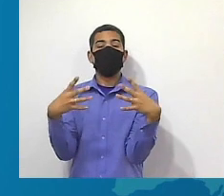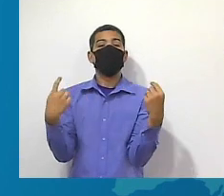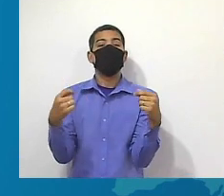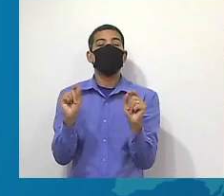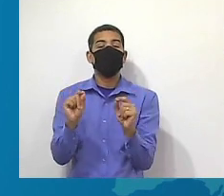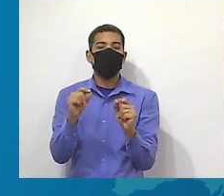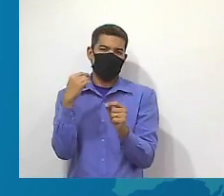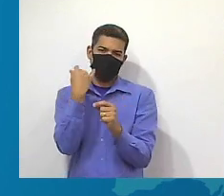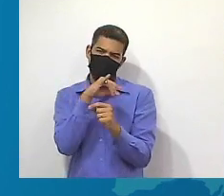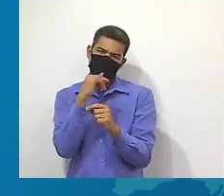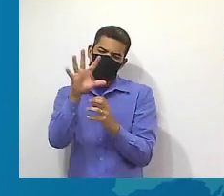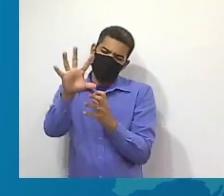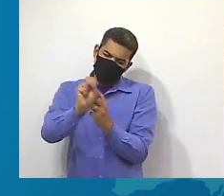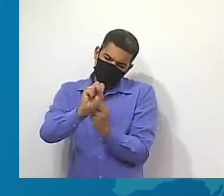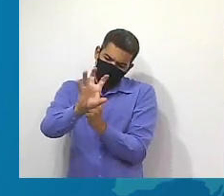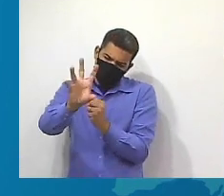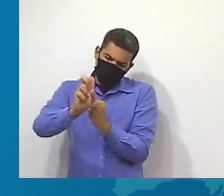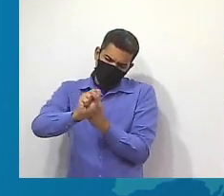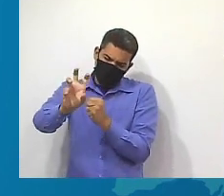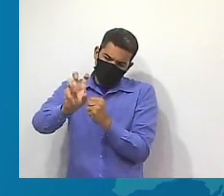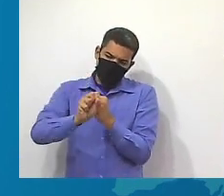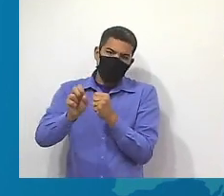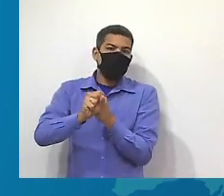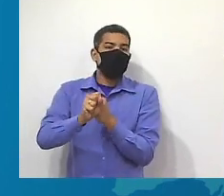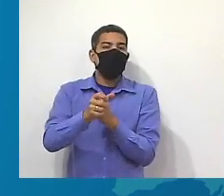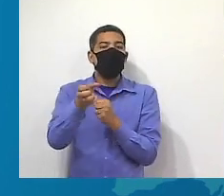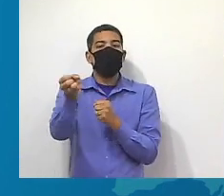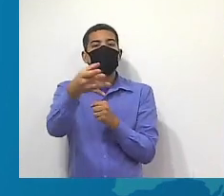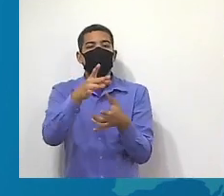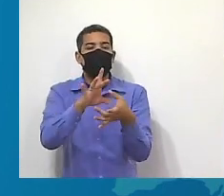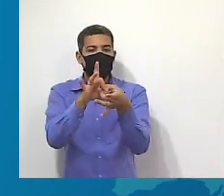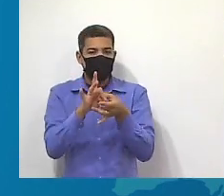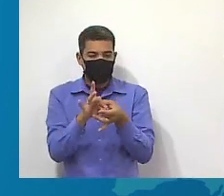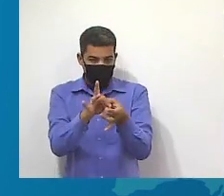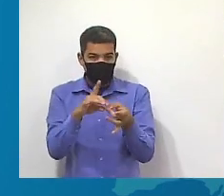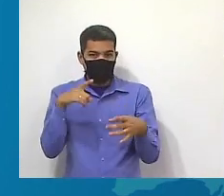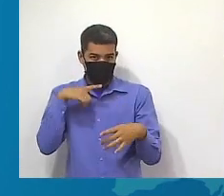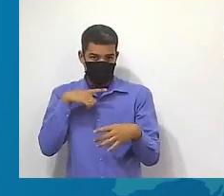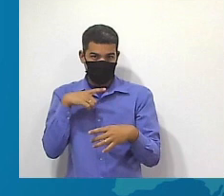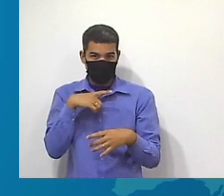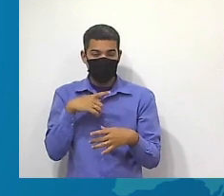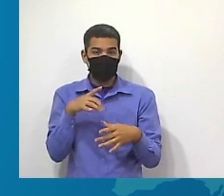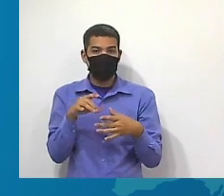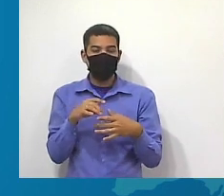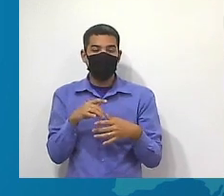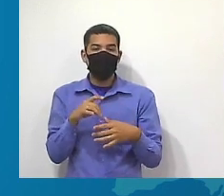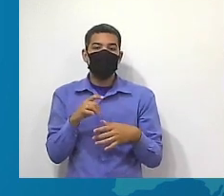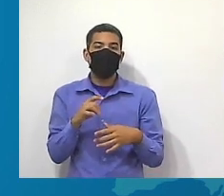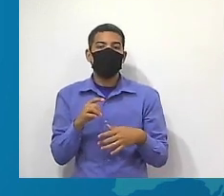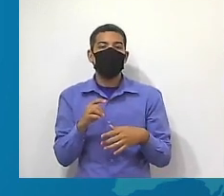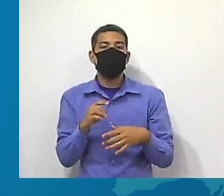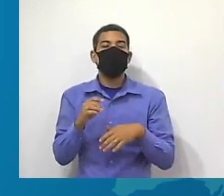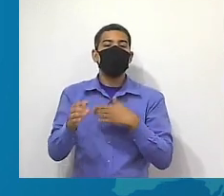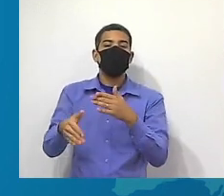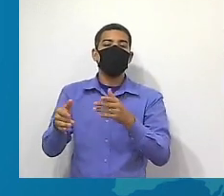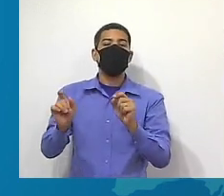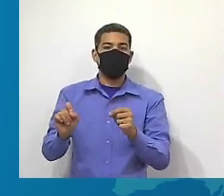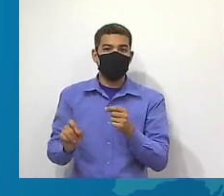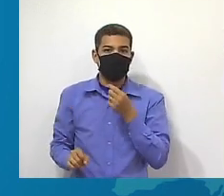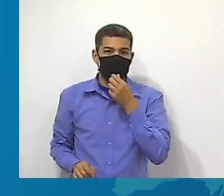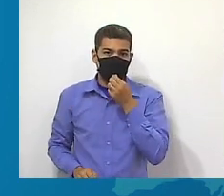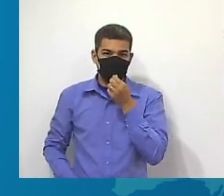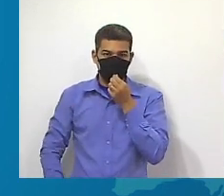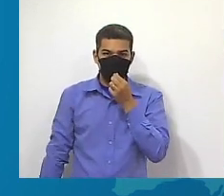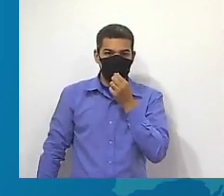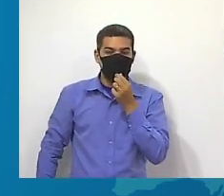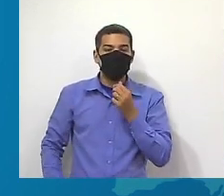energia. Quando as novas ligações, que não são tão fortes, forem formadas, qual vai ser o saldo? As reações,